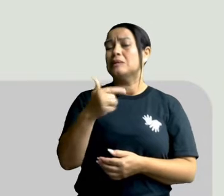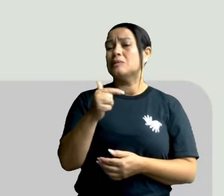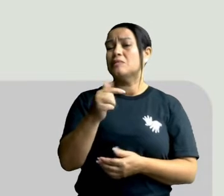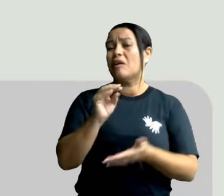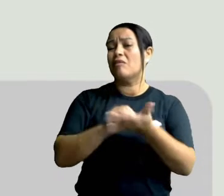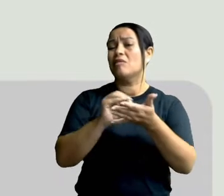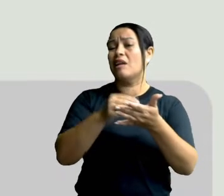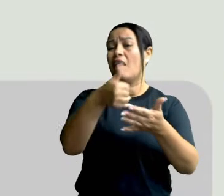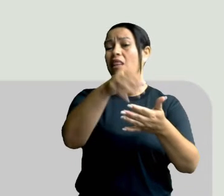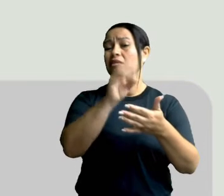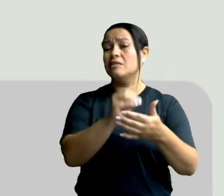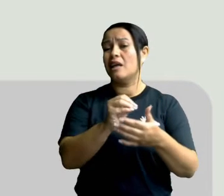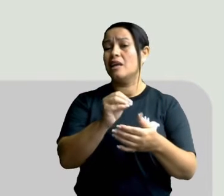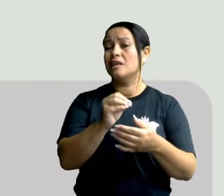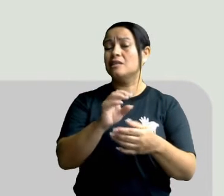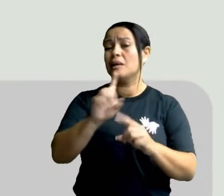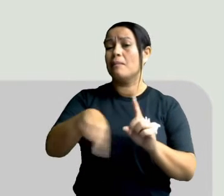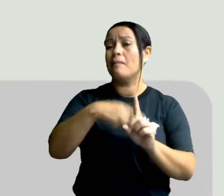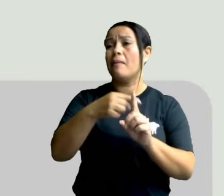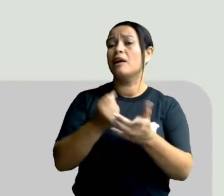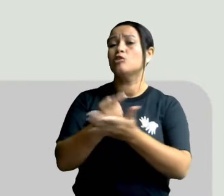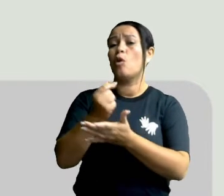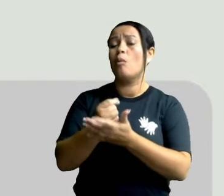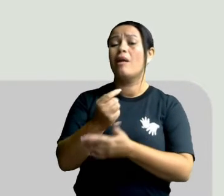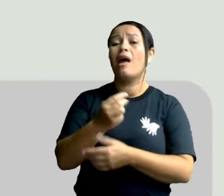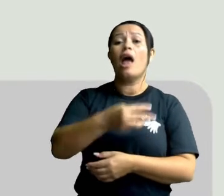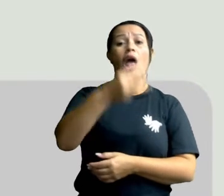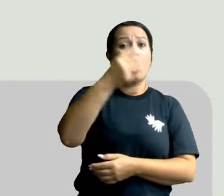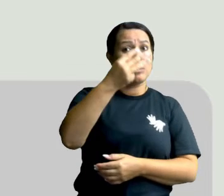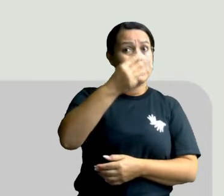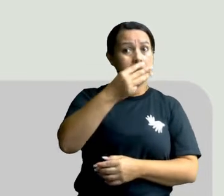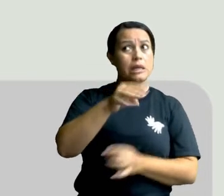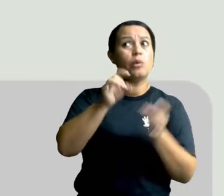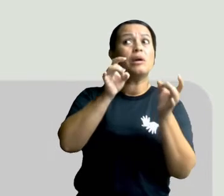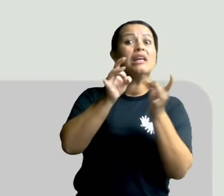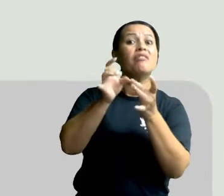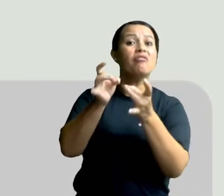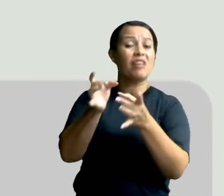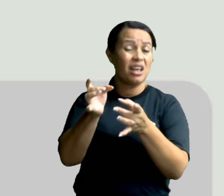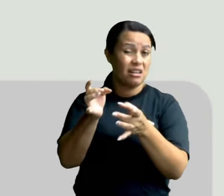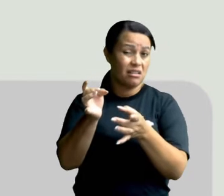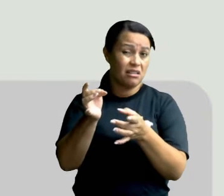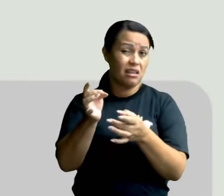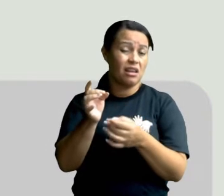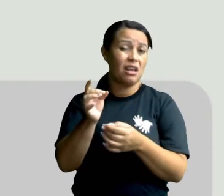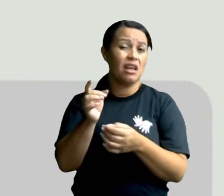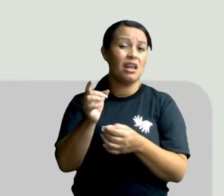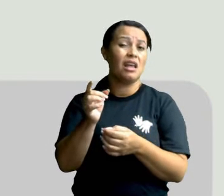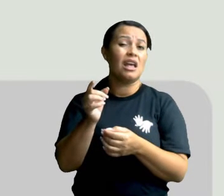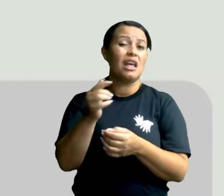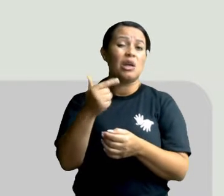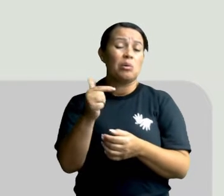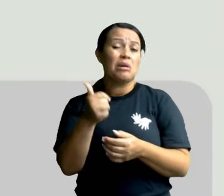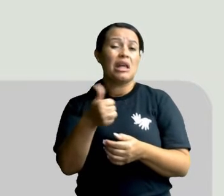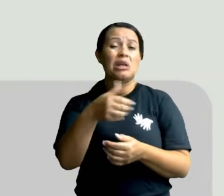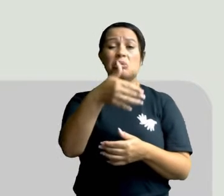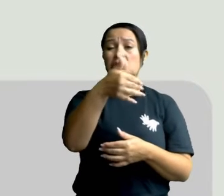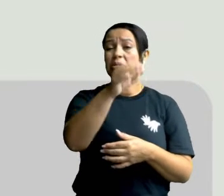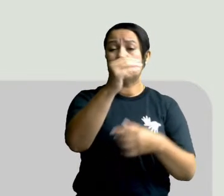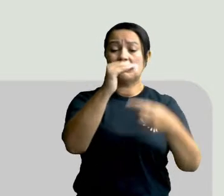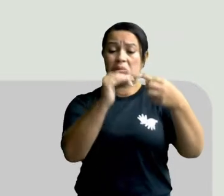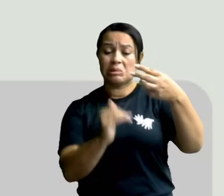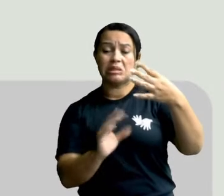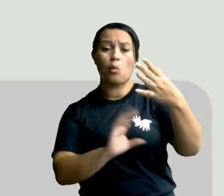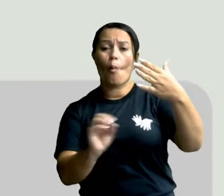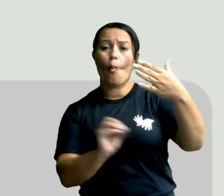10 primeiros que mais importam, que mais compram. O Brasil é o terceiro que mais vende e o que menos e não está nem entre os 10 que